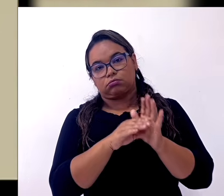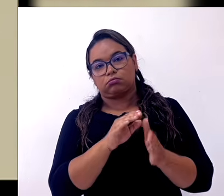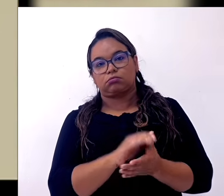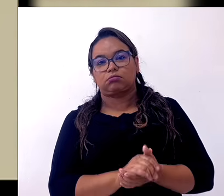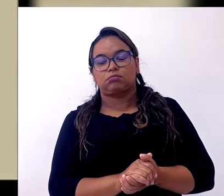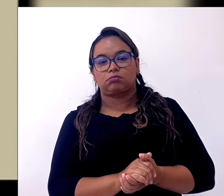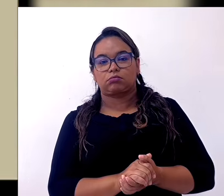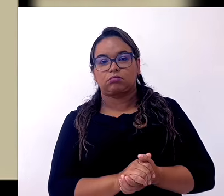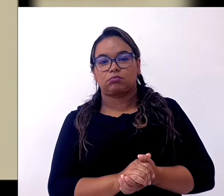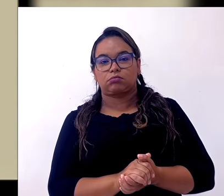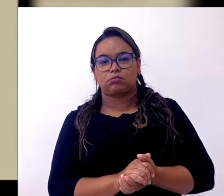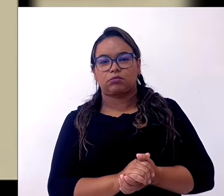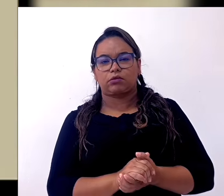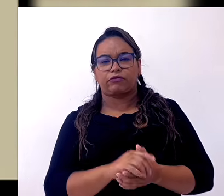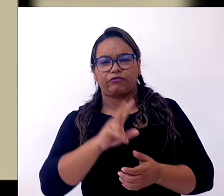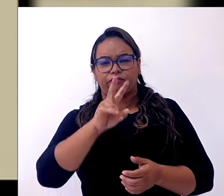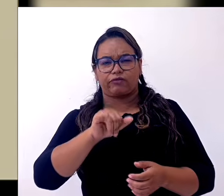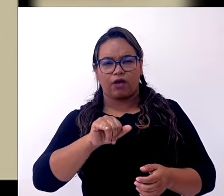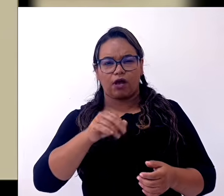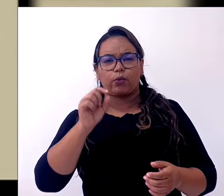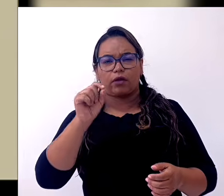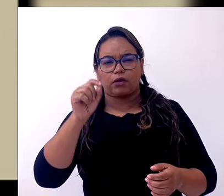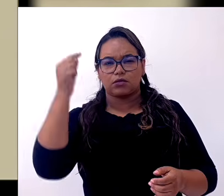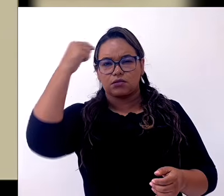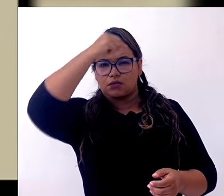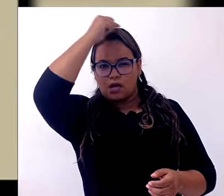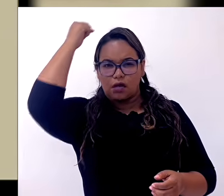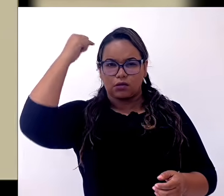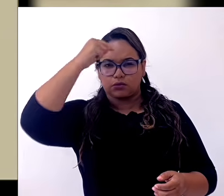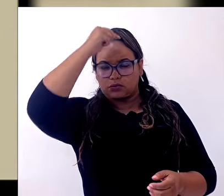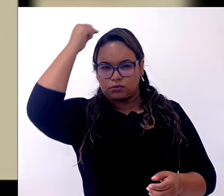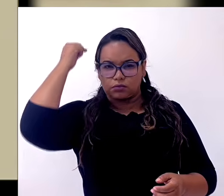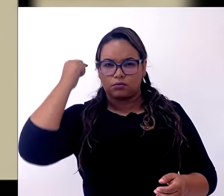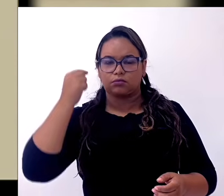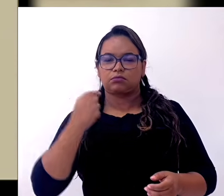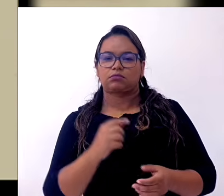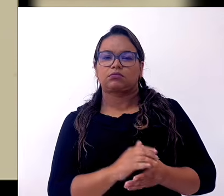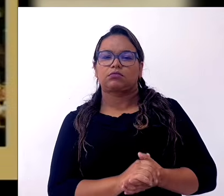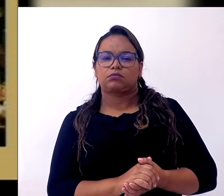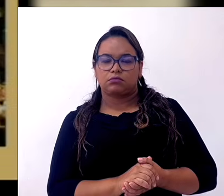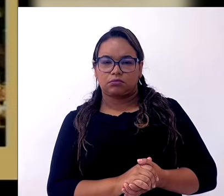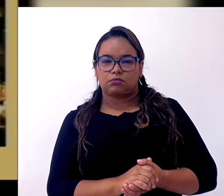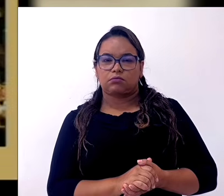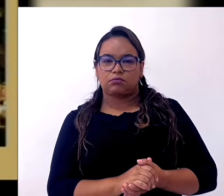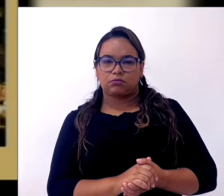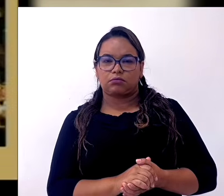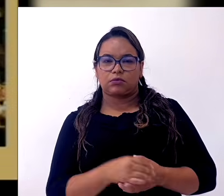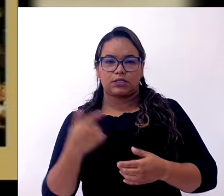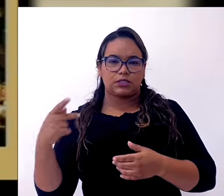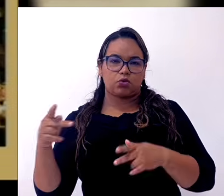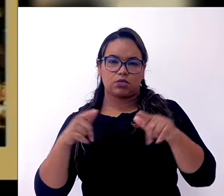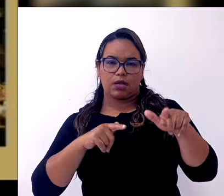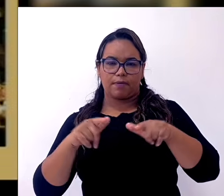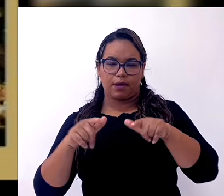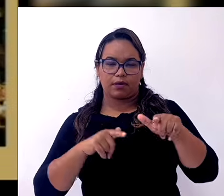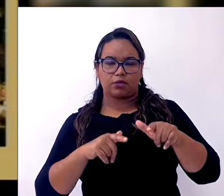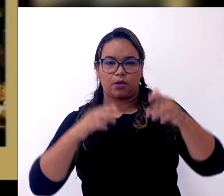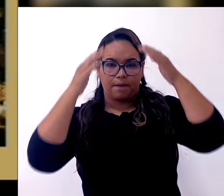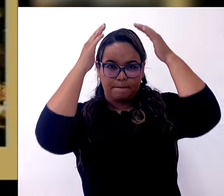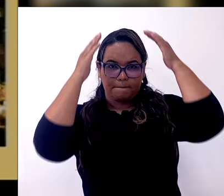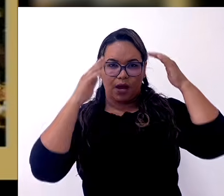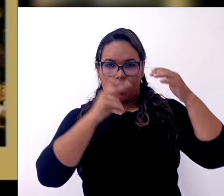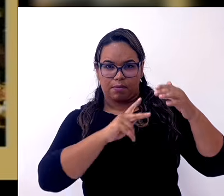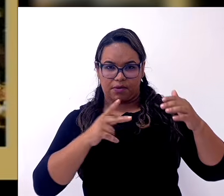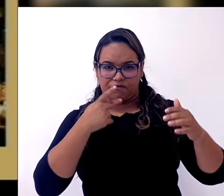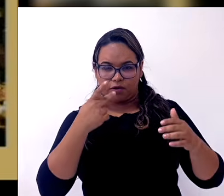seu trabalho. E o Papa declara que a comunidade europeia foi enviada por Deus, por causa dos princípios católicos romanos. Todos